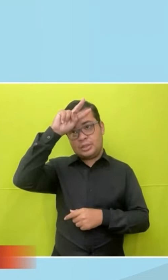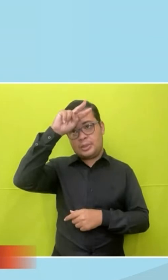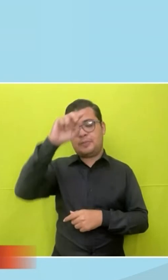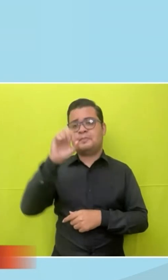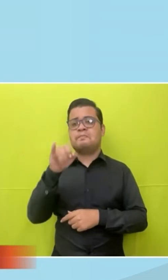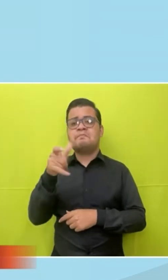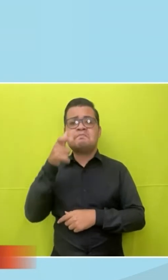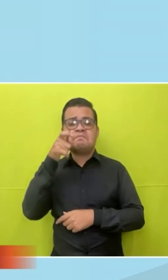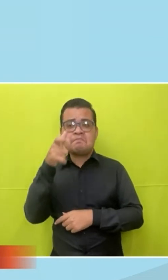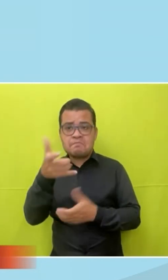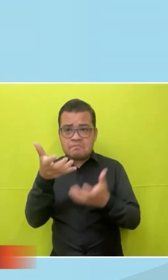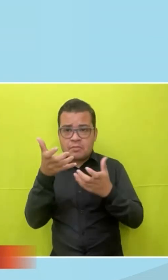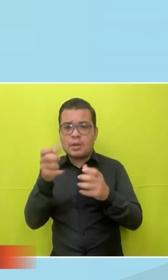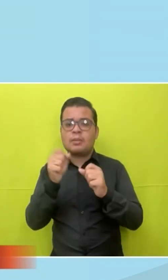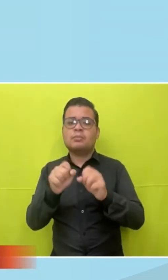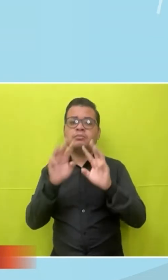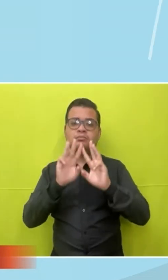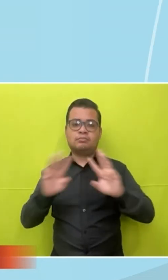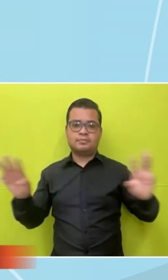pela página